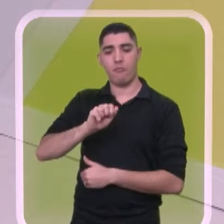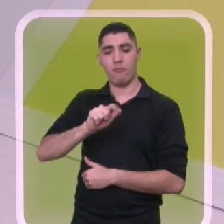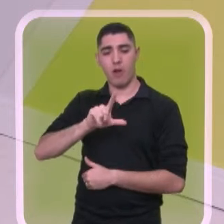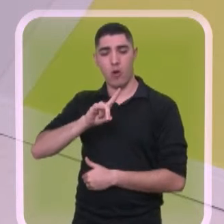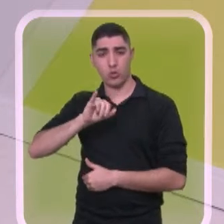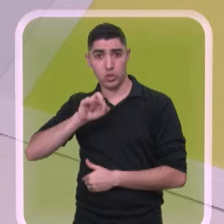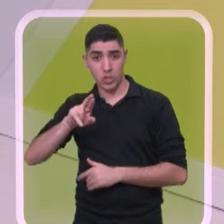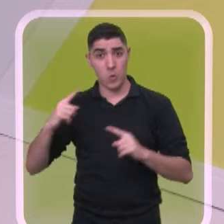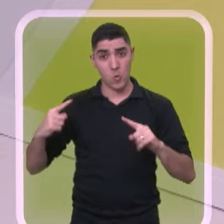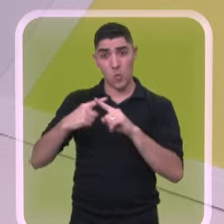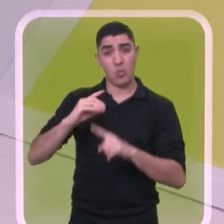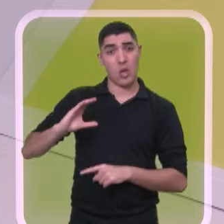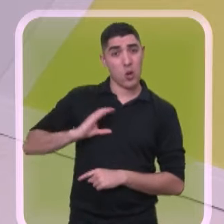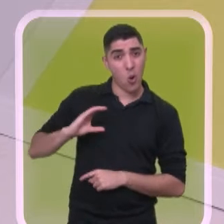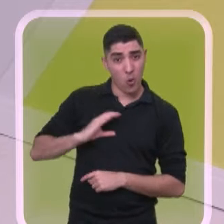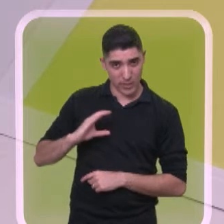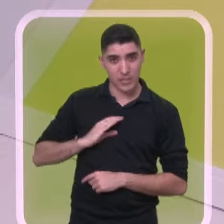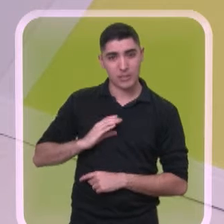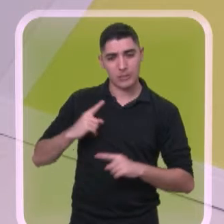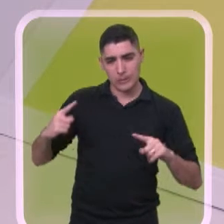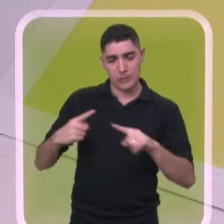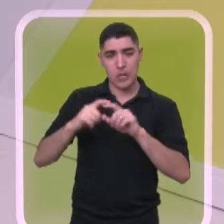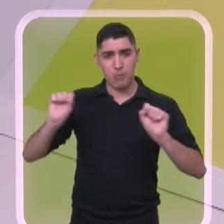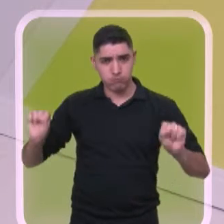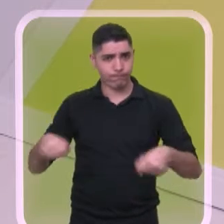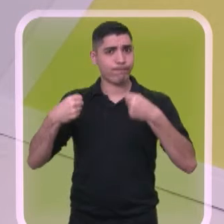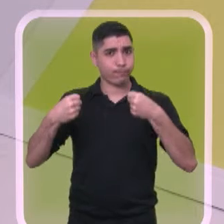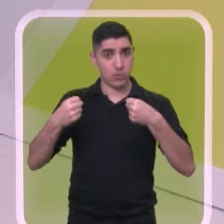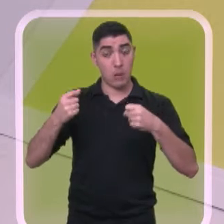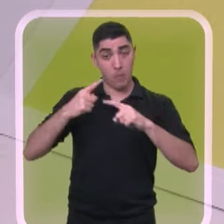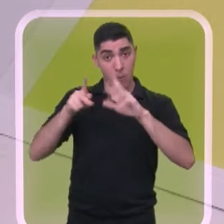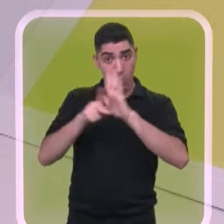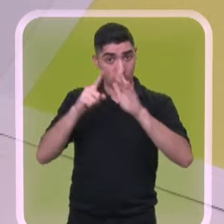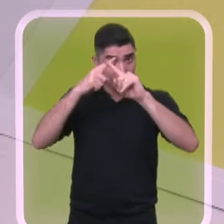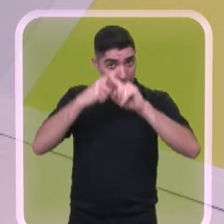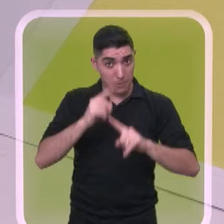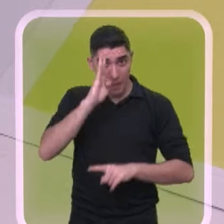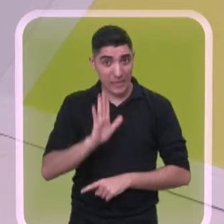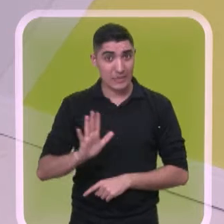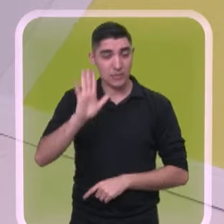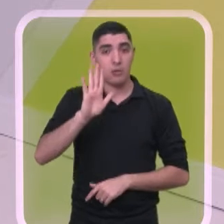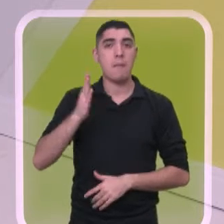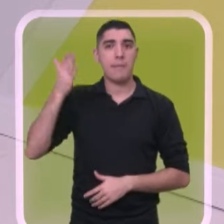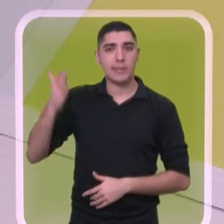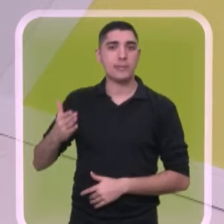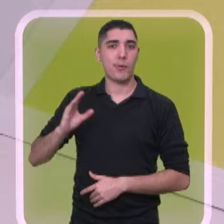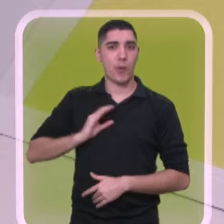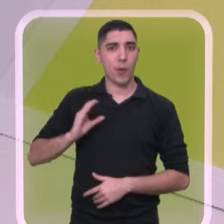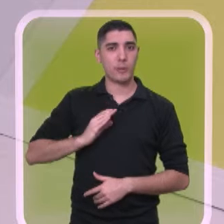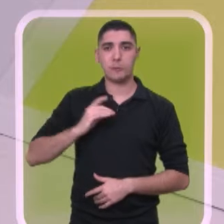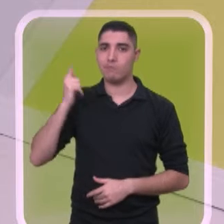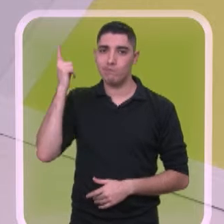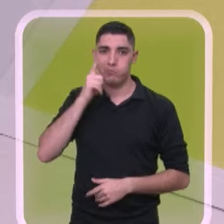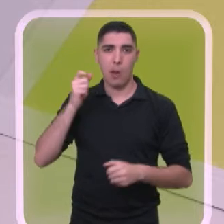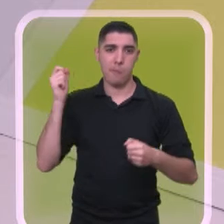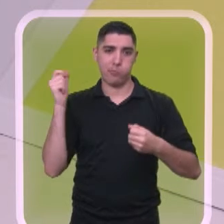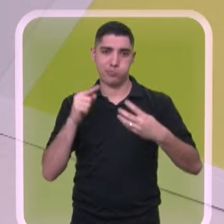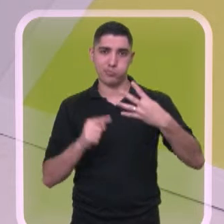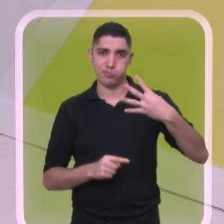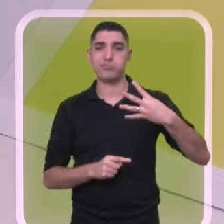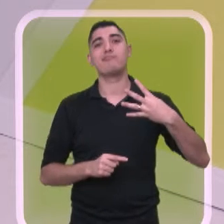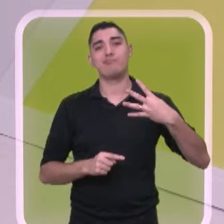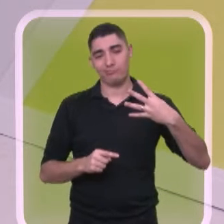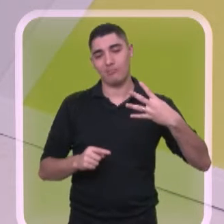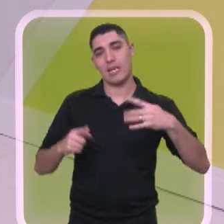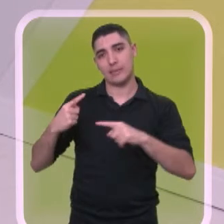jogo de ida das oitavas de final da Liga Nacional. E o atual campeão paulista goleou o São José por 4-0.